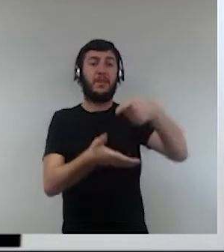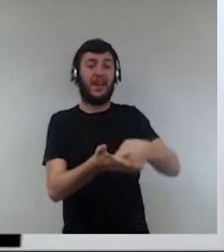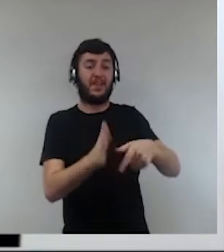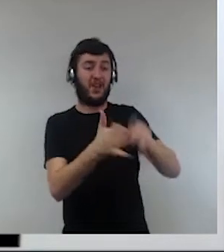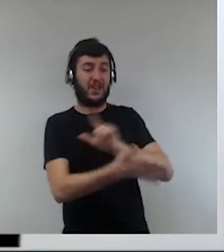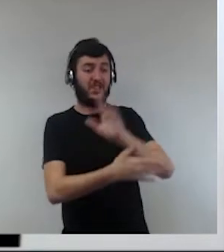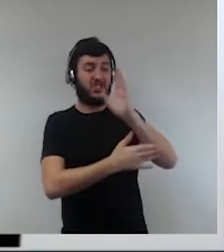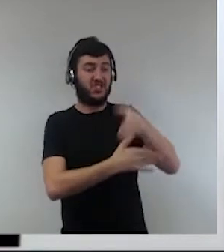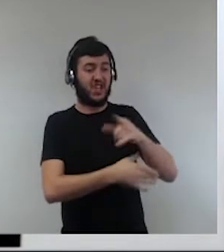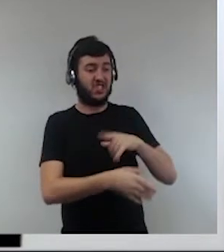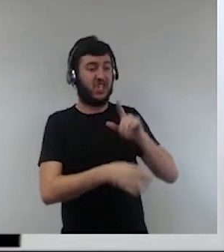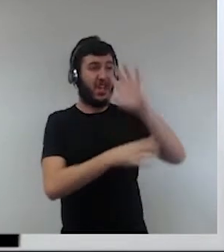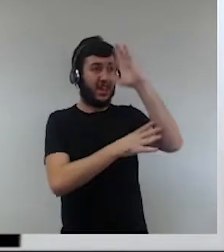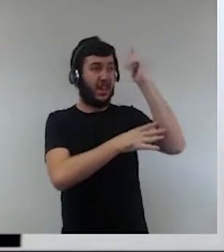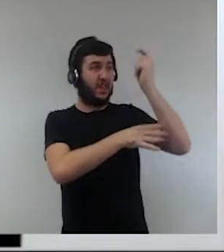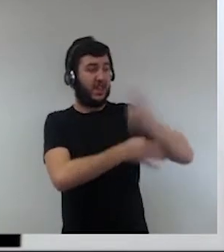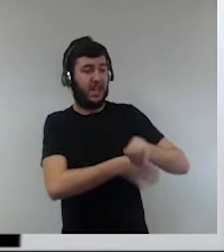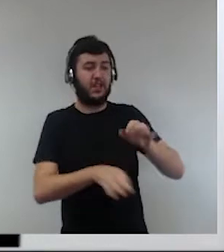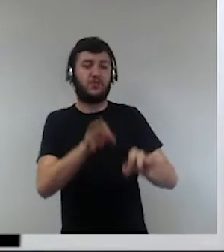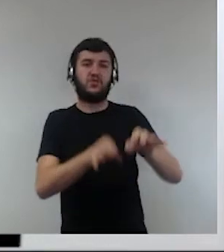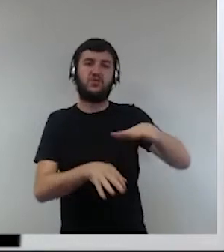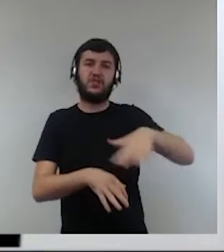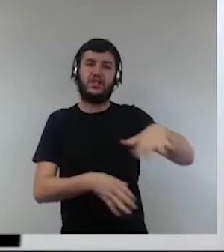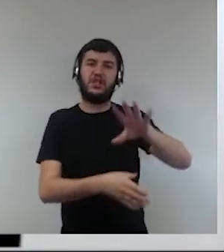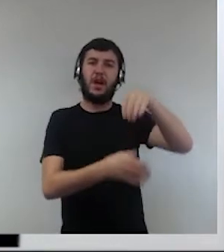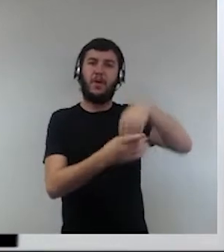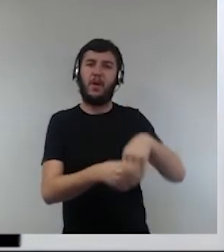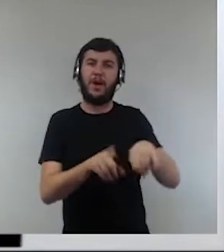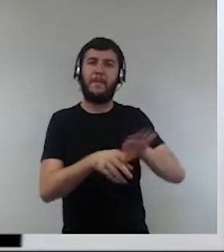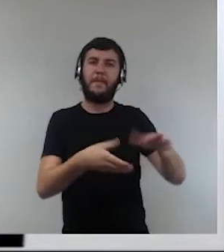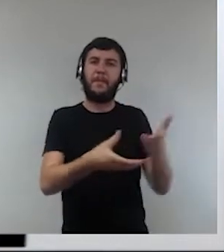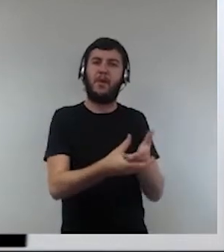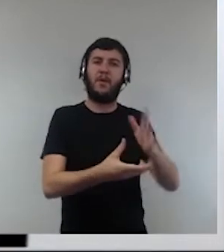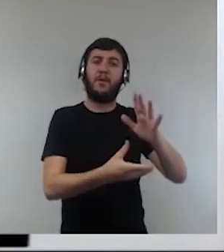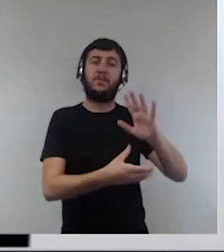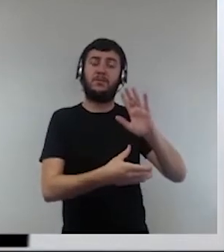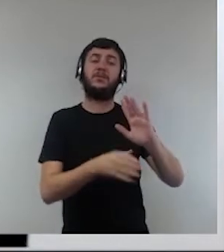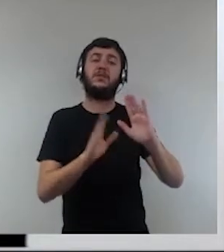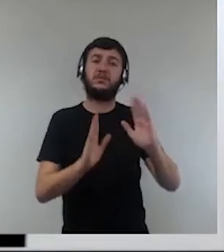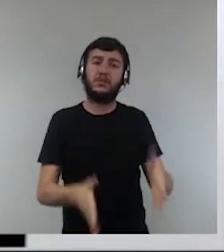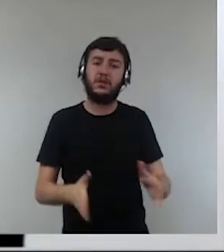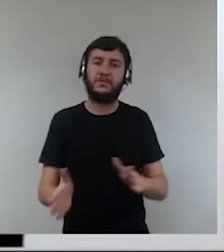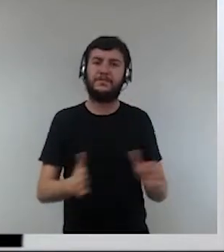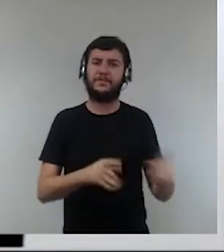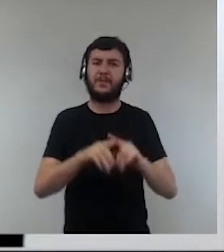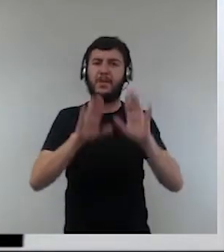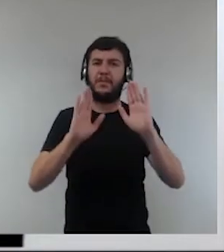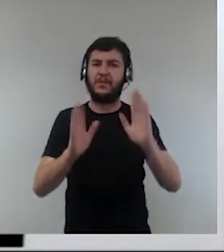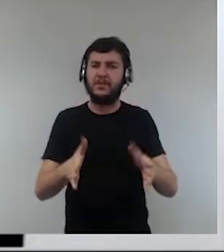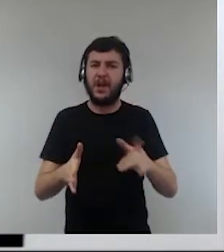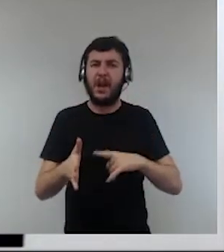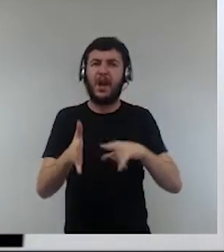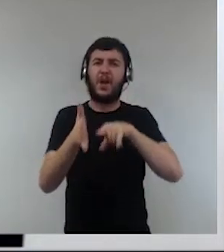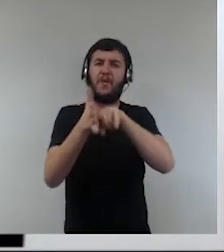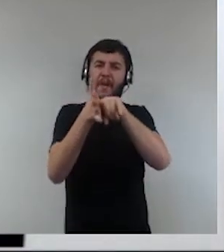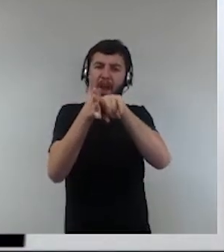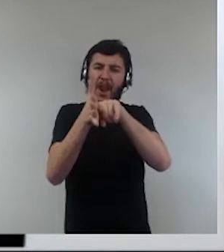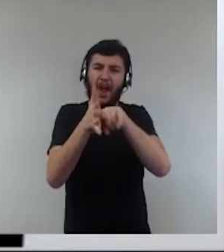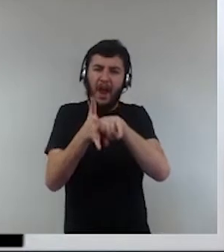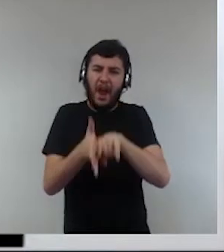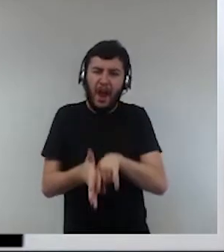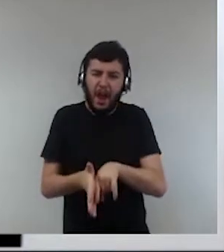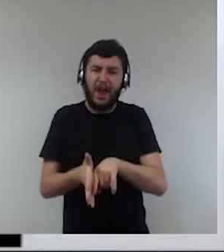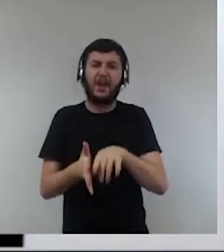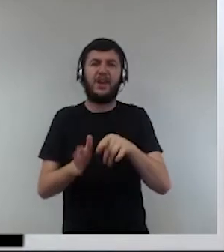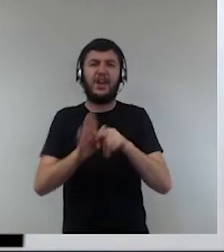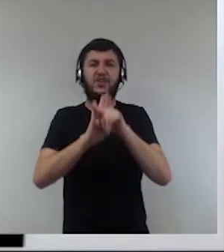numa sentença judicial transitada em julgado de outro modo. Eu fiz uma garimpagem jurisprudencial,